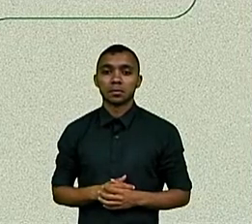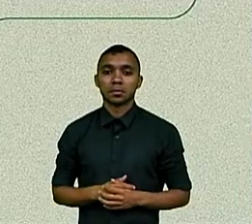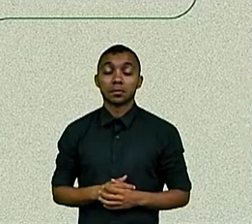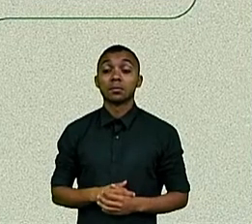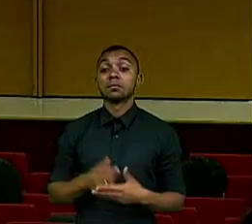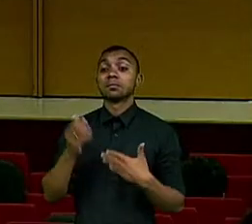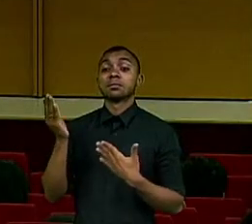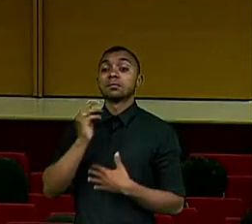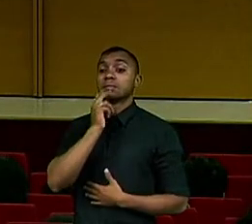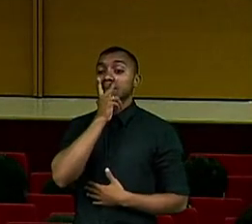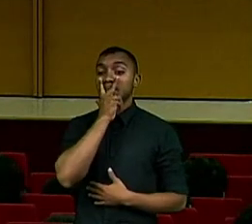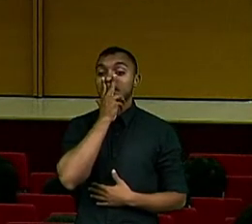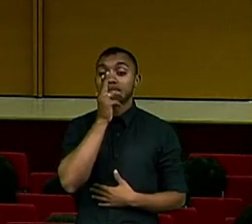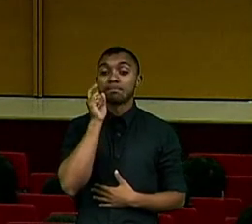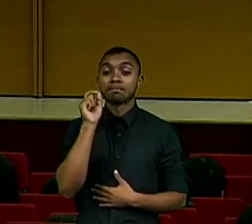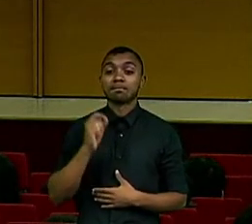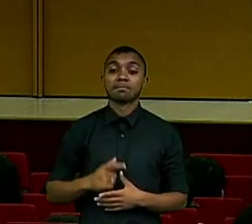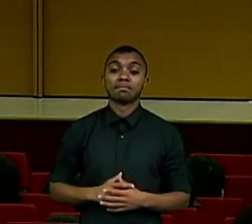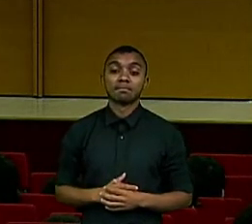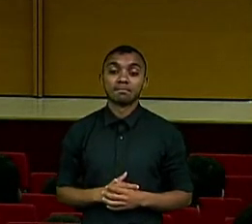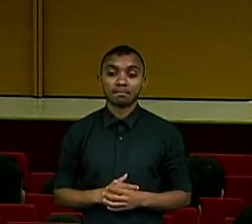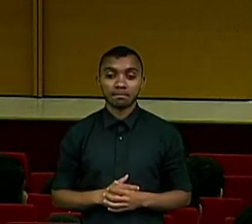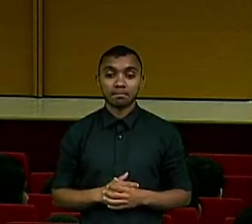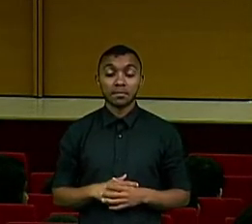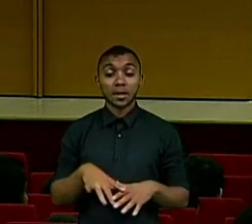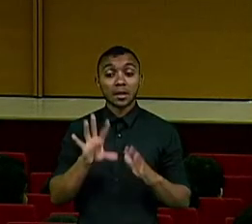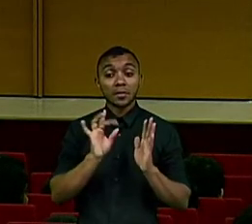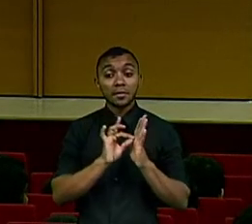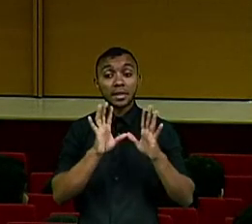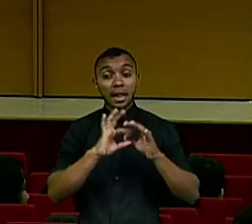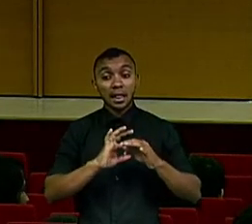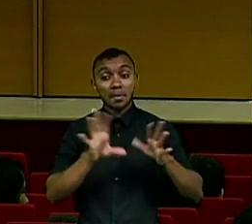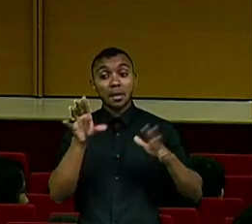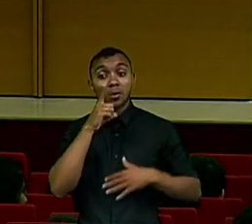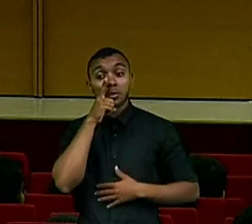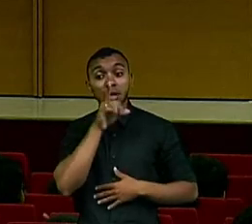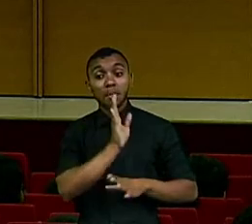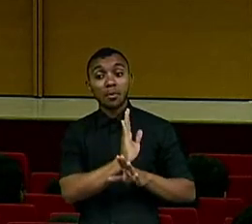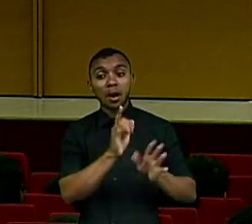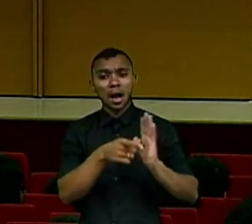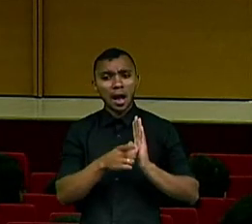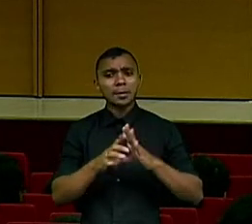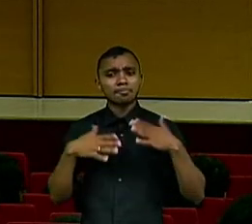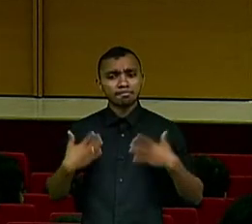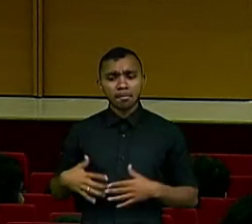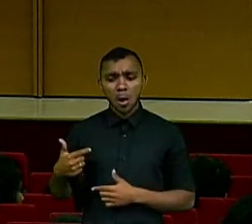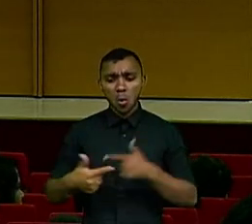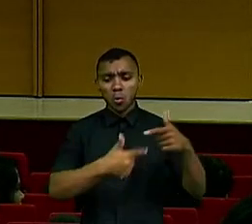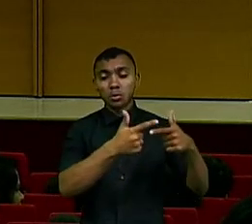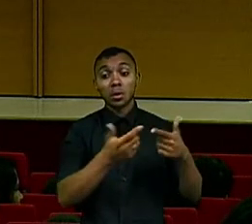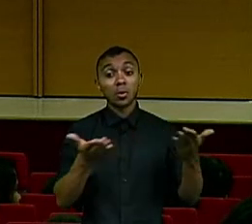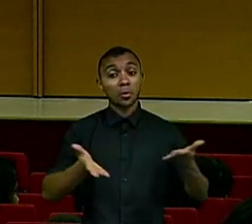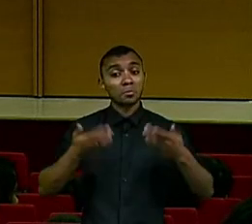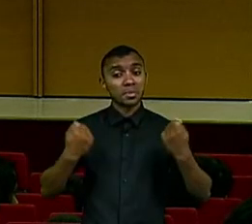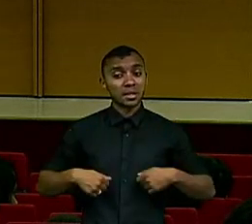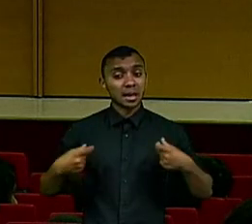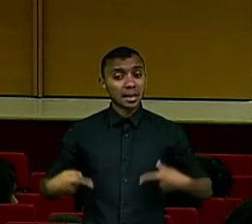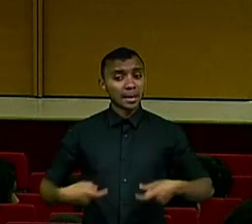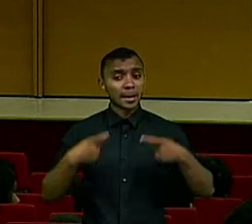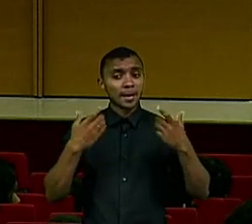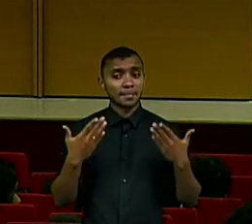pede o quê nós só vamos conseguir a liberdade da França com sangue hoje a gente precisa de sangue